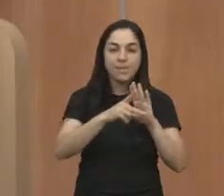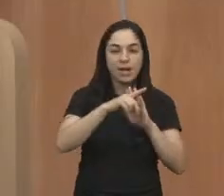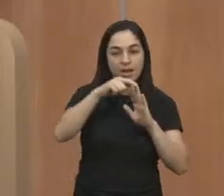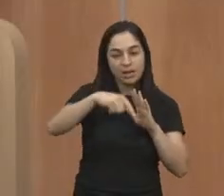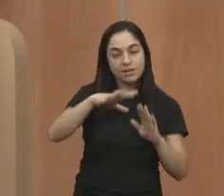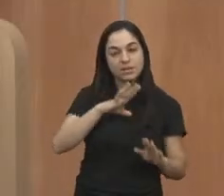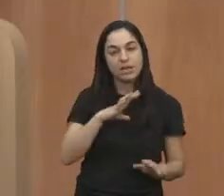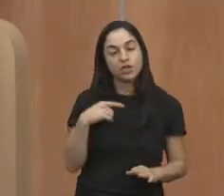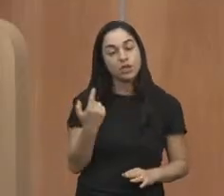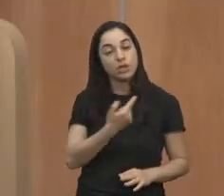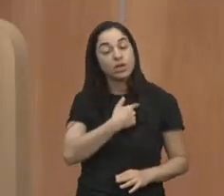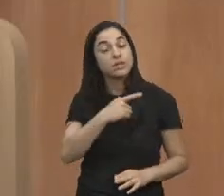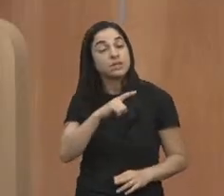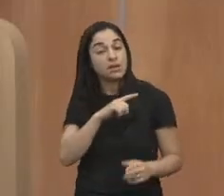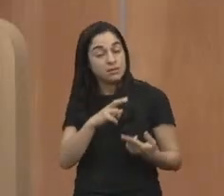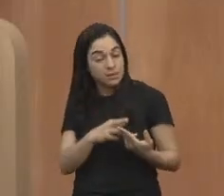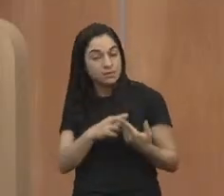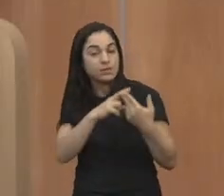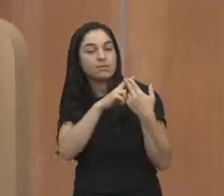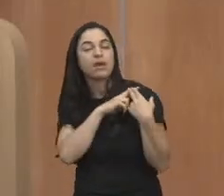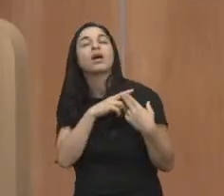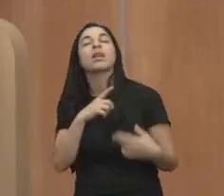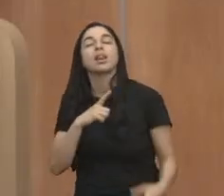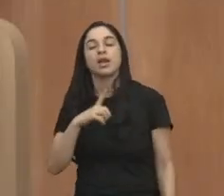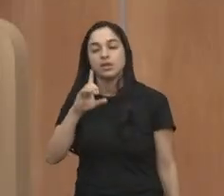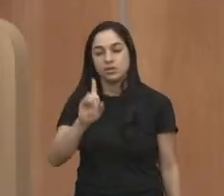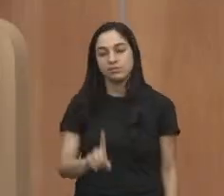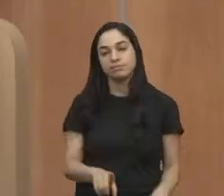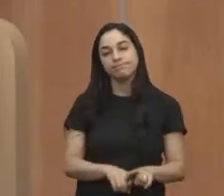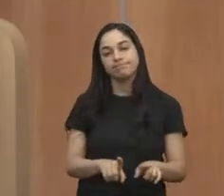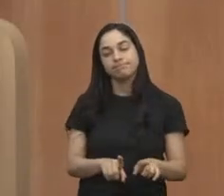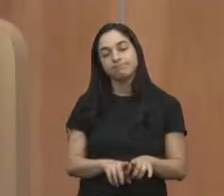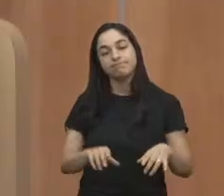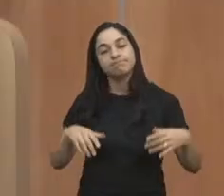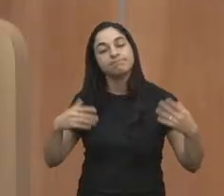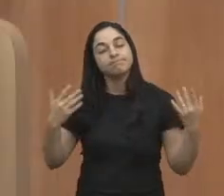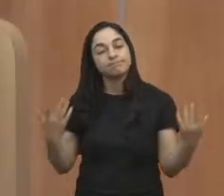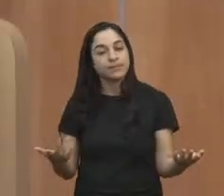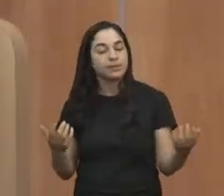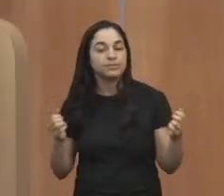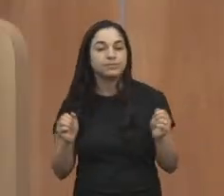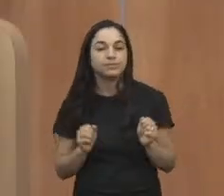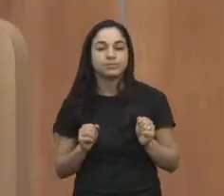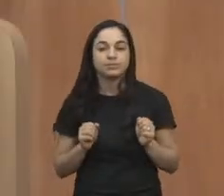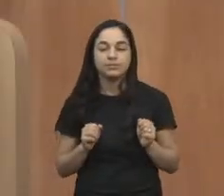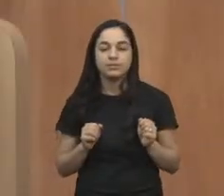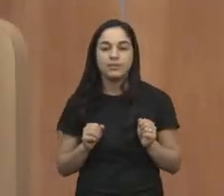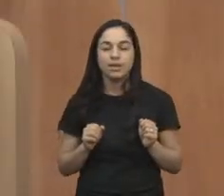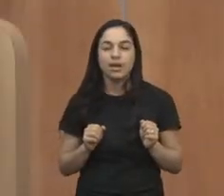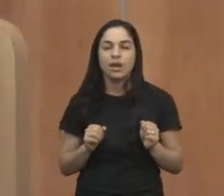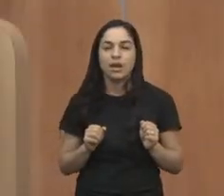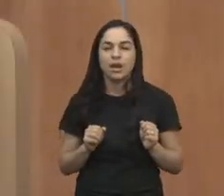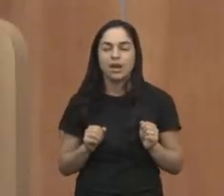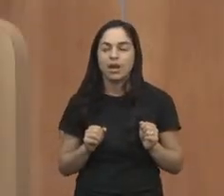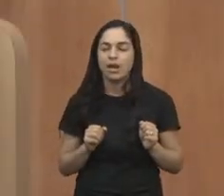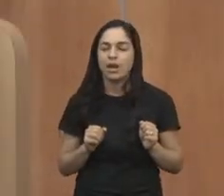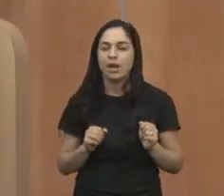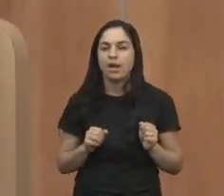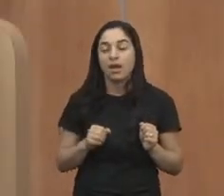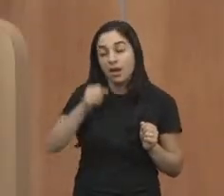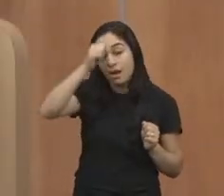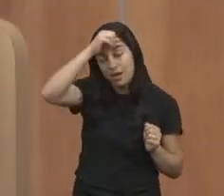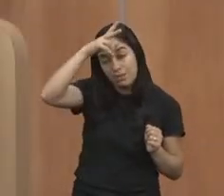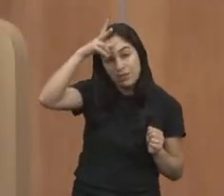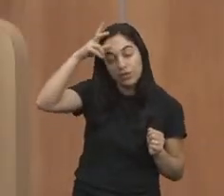e deveres, né? É importante citar que, infelizmente, o poder público não consegue colocar